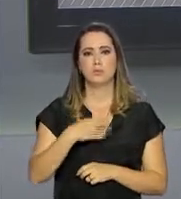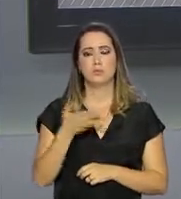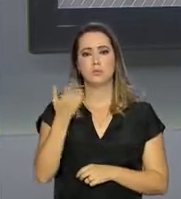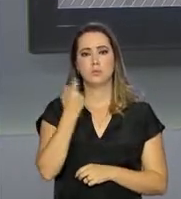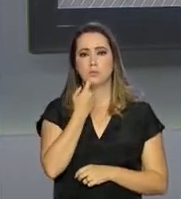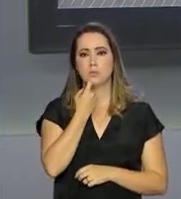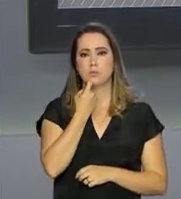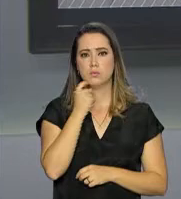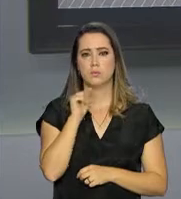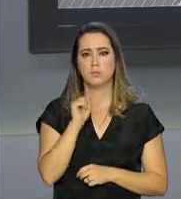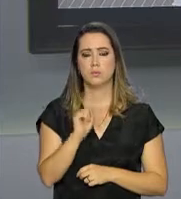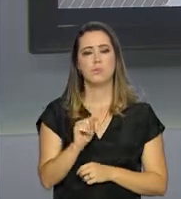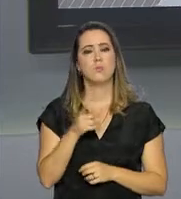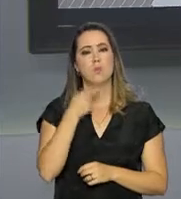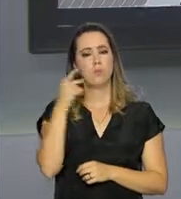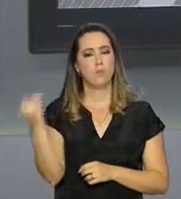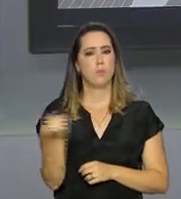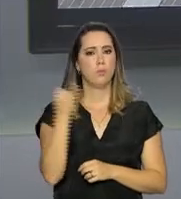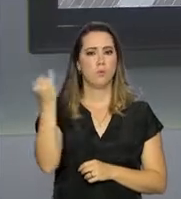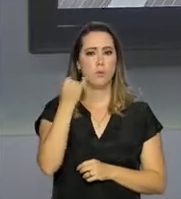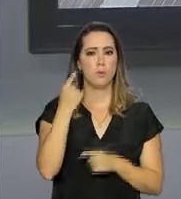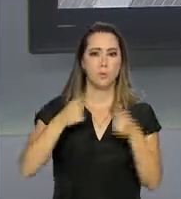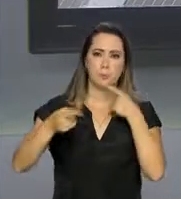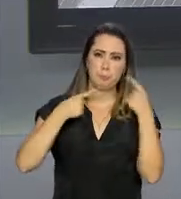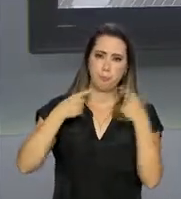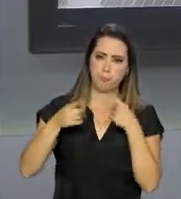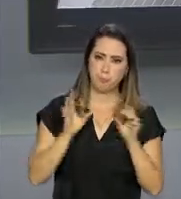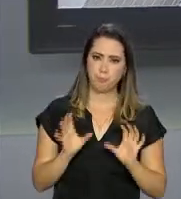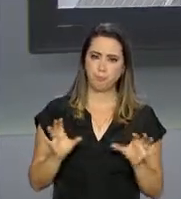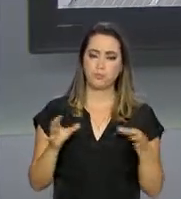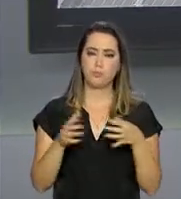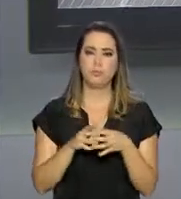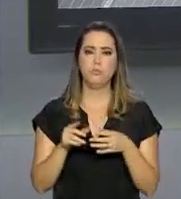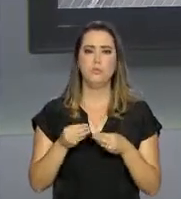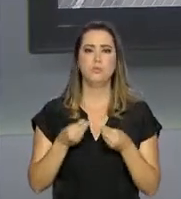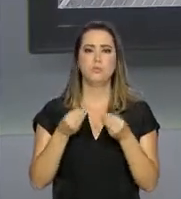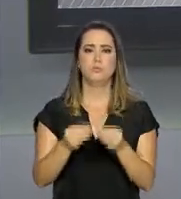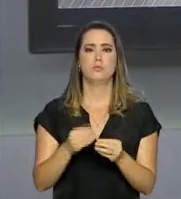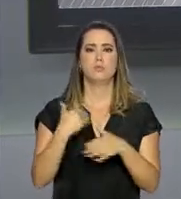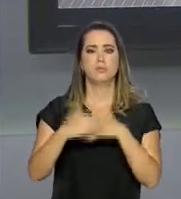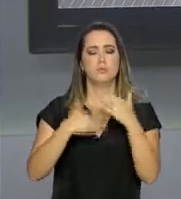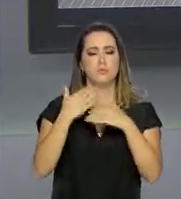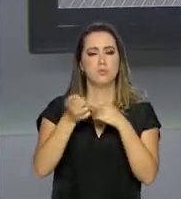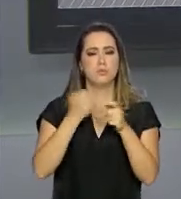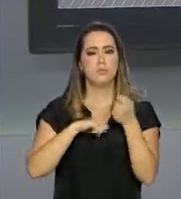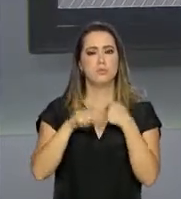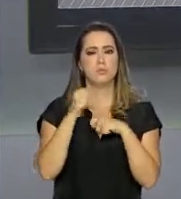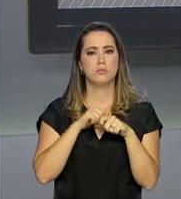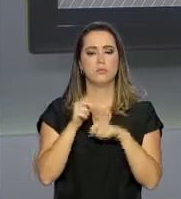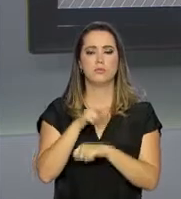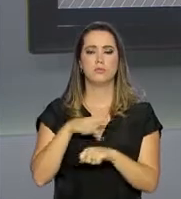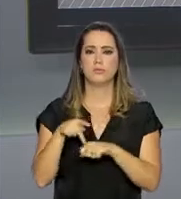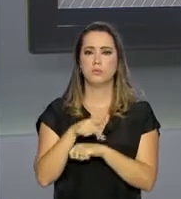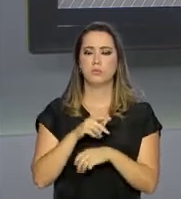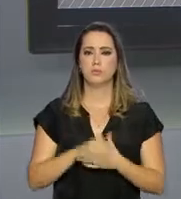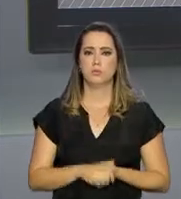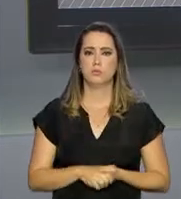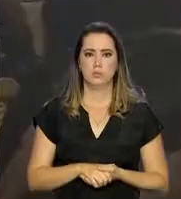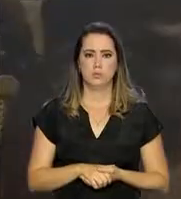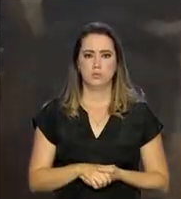na última sexta feira ele ressaltou a importância do diálogo com o setor produtivo para garantir o crescimento da economia do